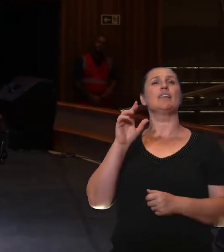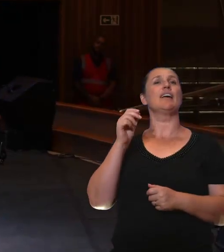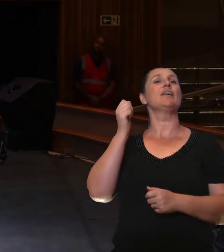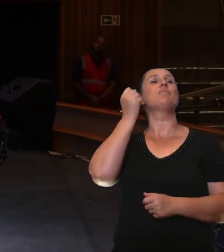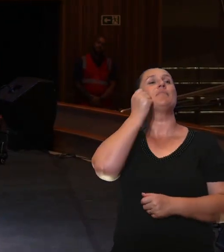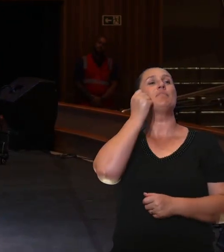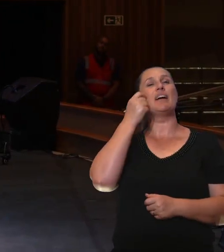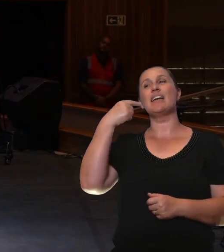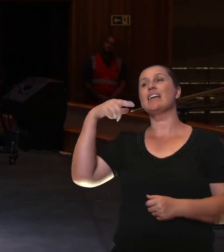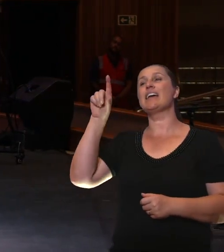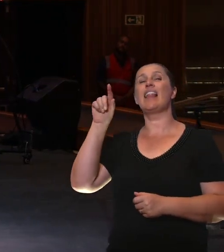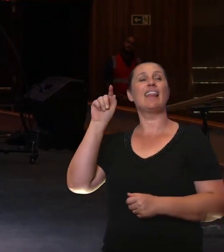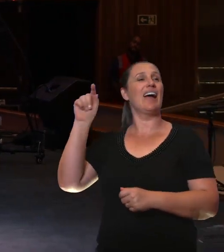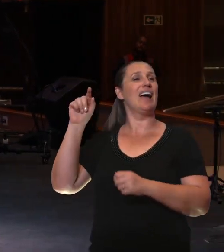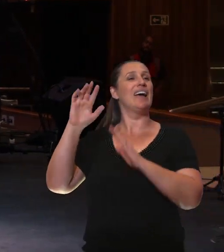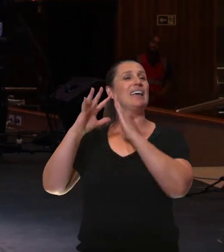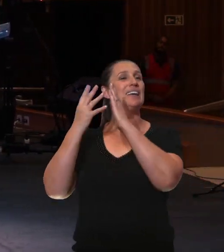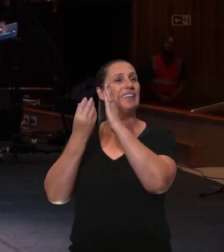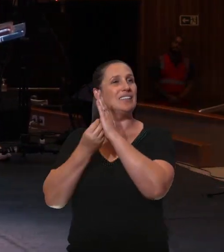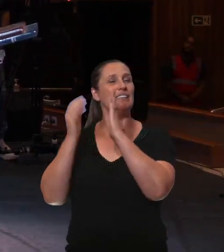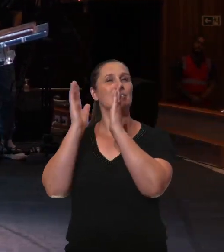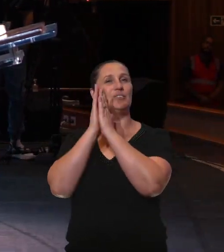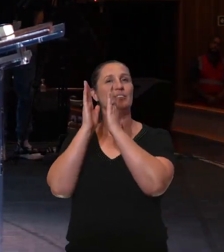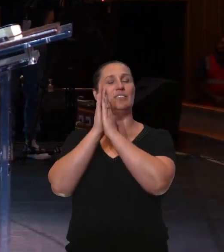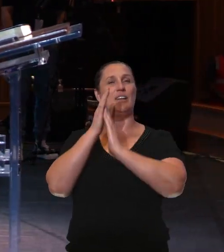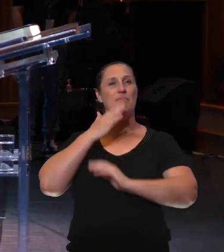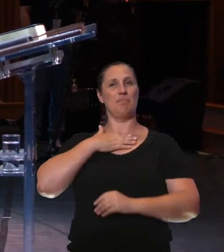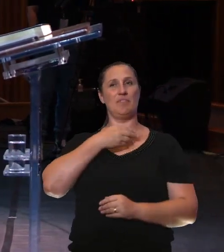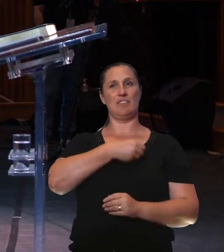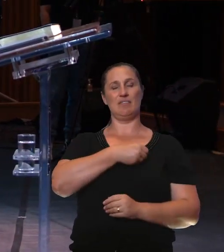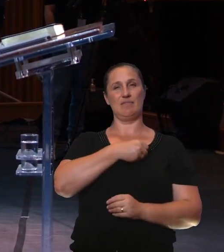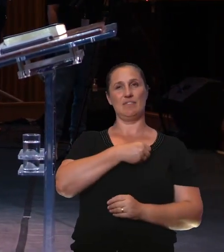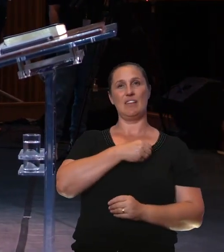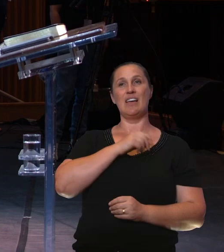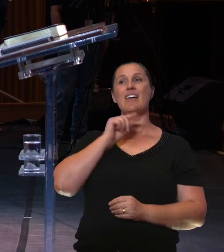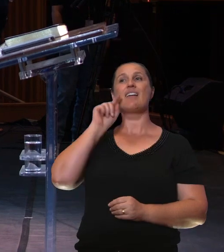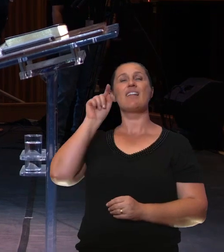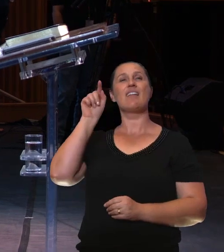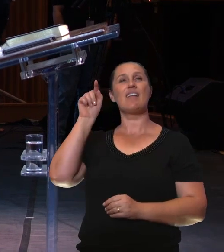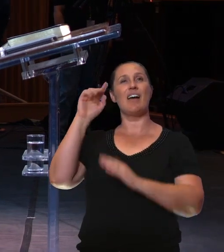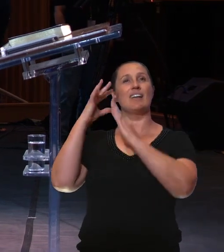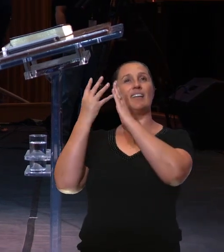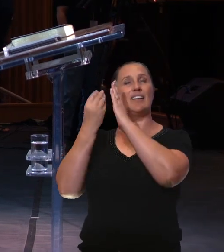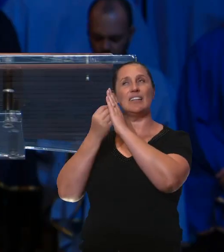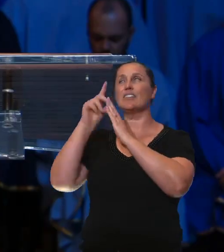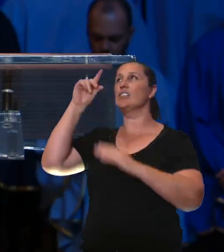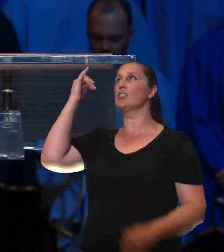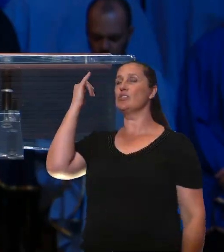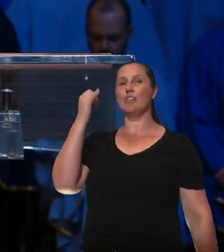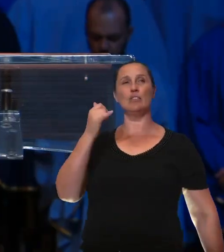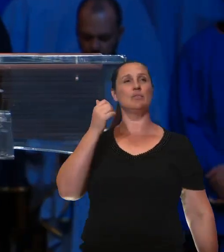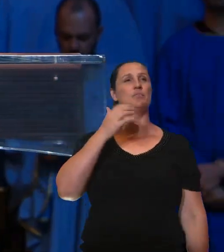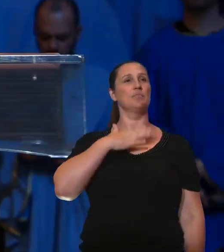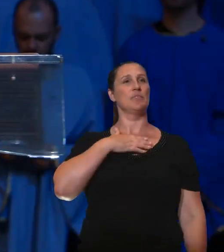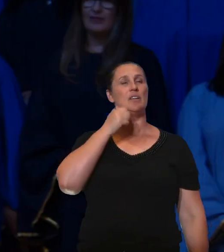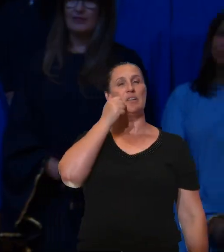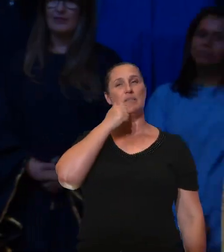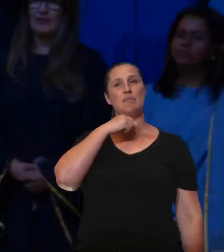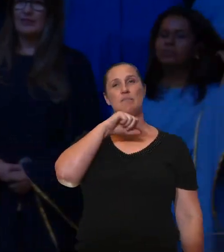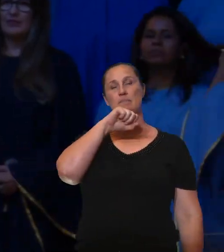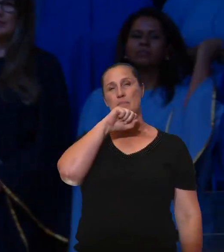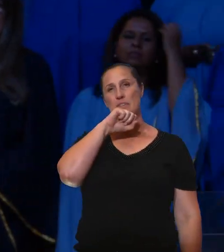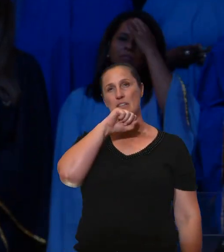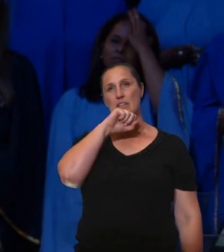de oração, orar pela minha vida. E lá Deus falou com ela, que